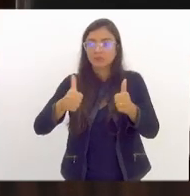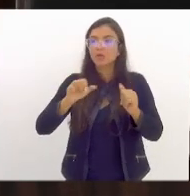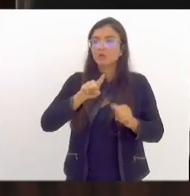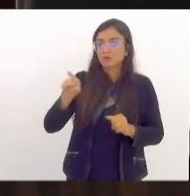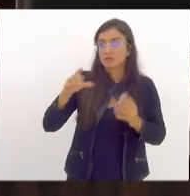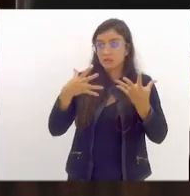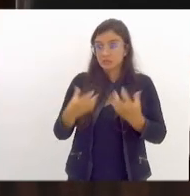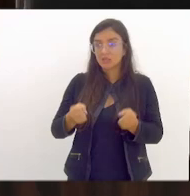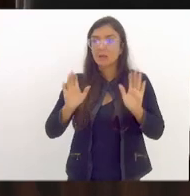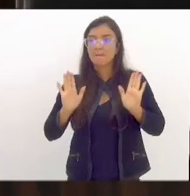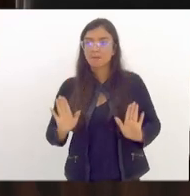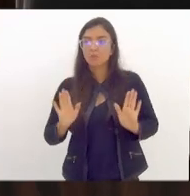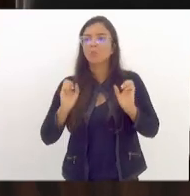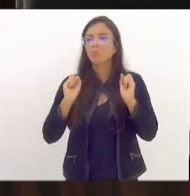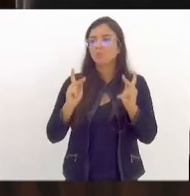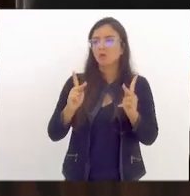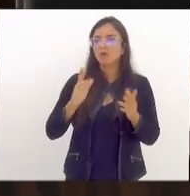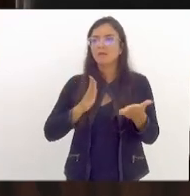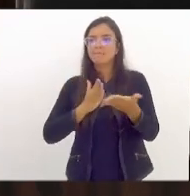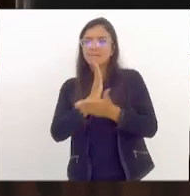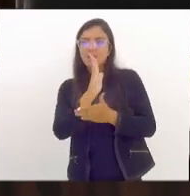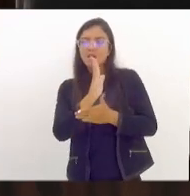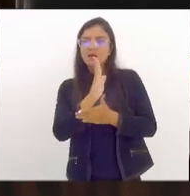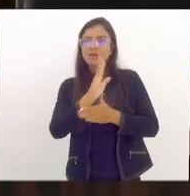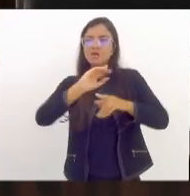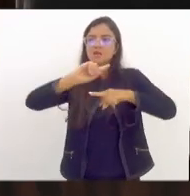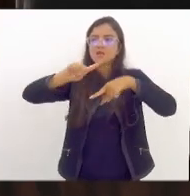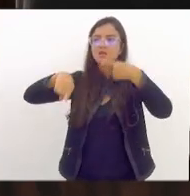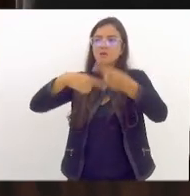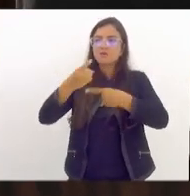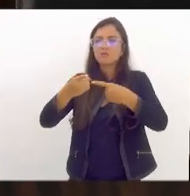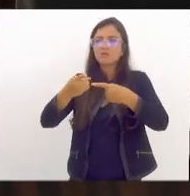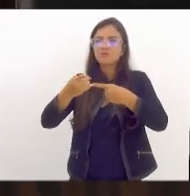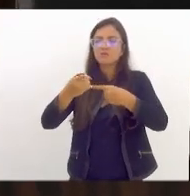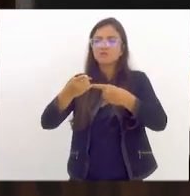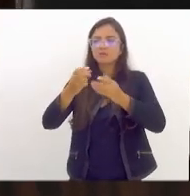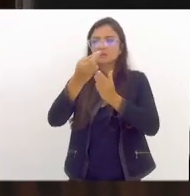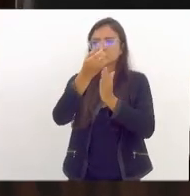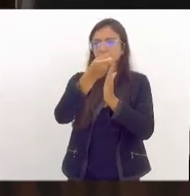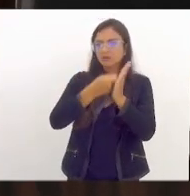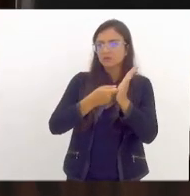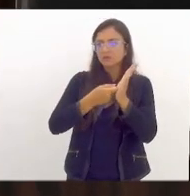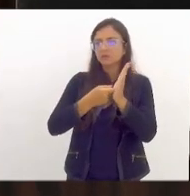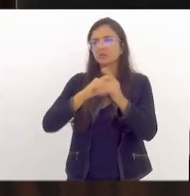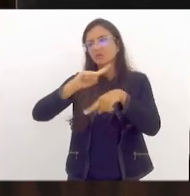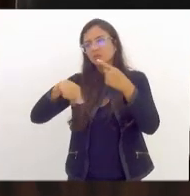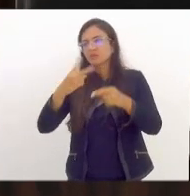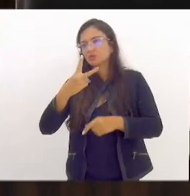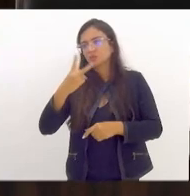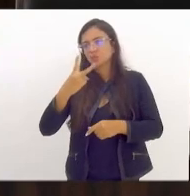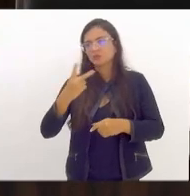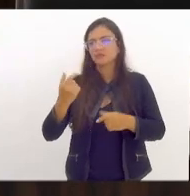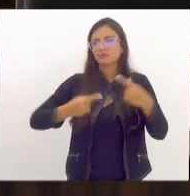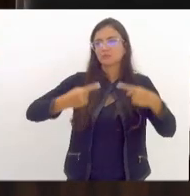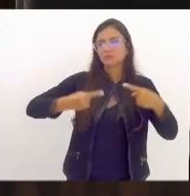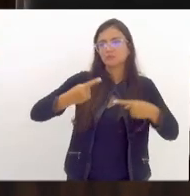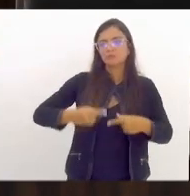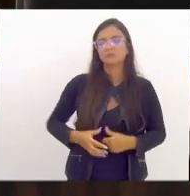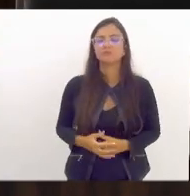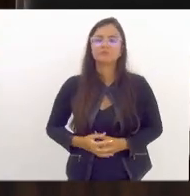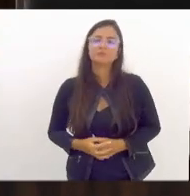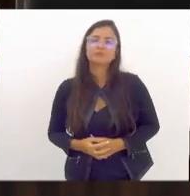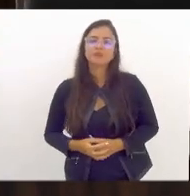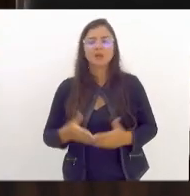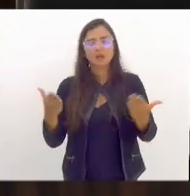estão, aprovado, volta em... A redação do vencido para a segunda discussão. Incluído na ordem do